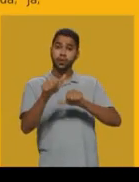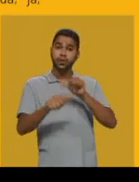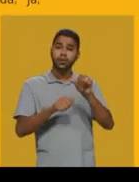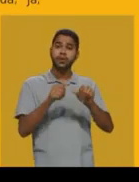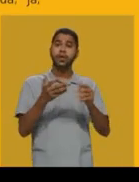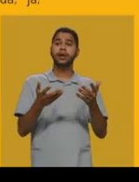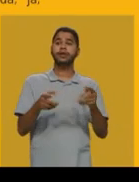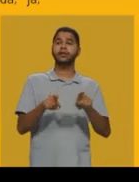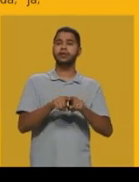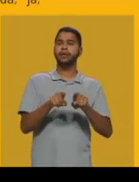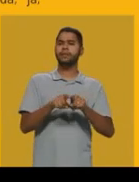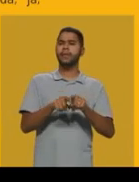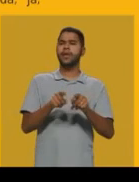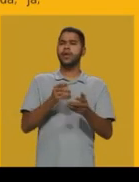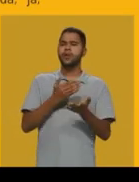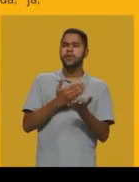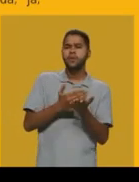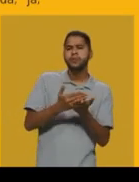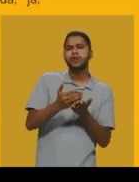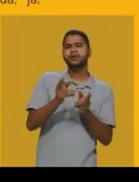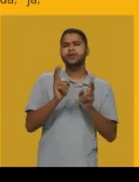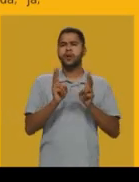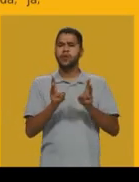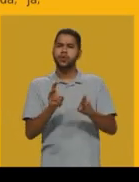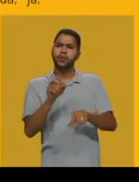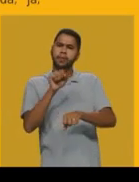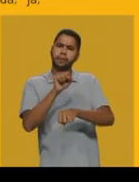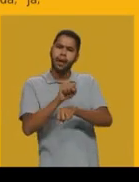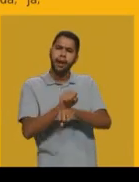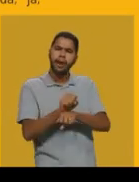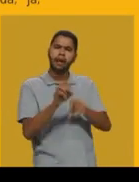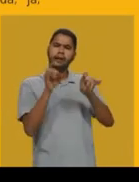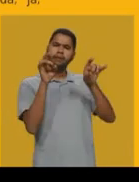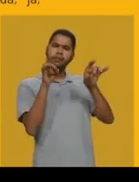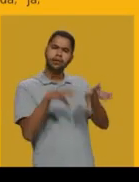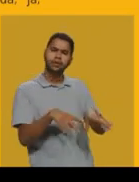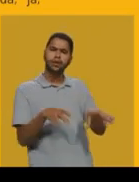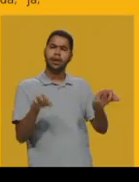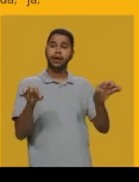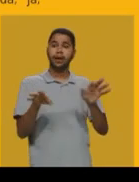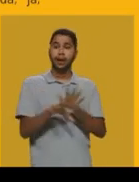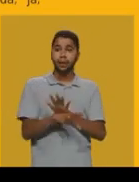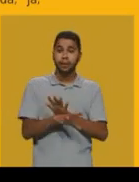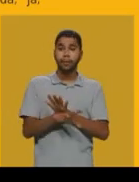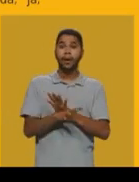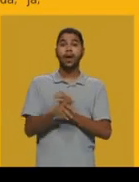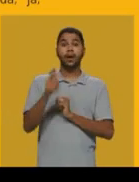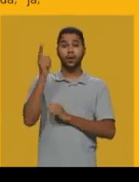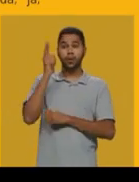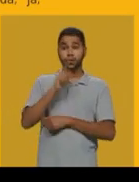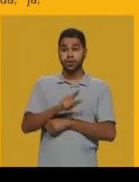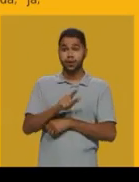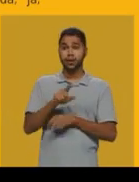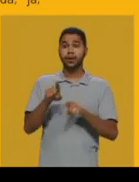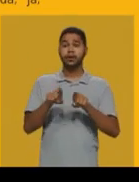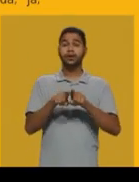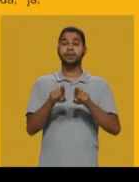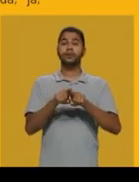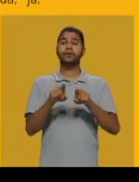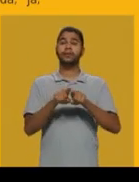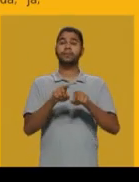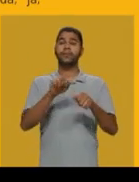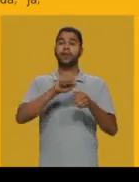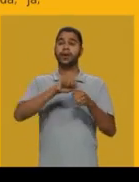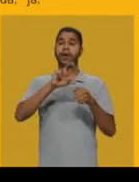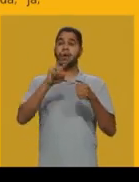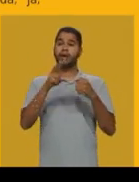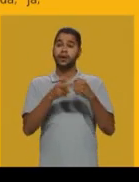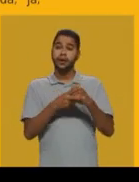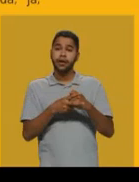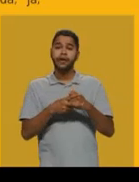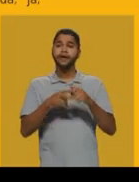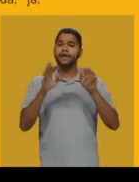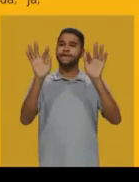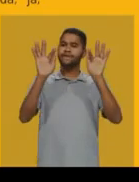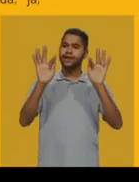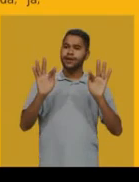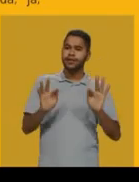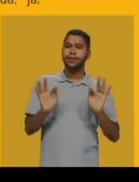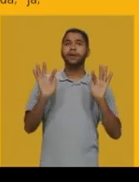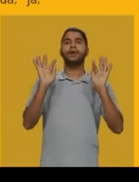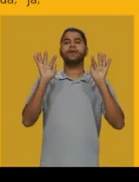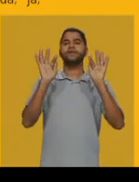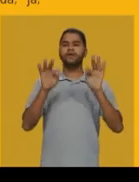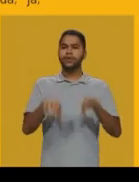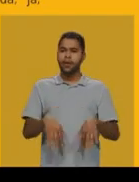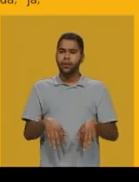começar, continuar, parar, deixar, acabar, conseguir. Os advérbios, felizmente, finalmente.